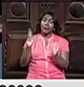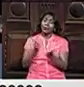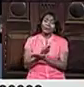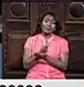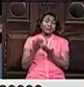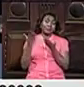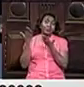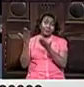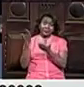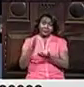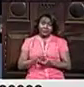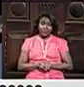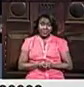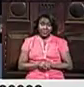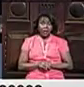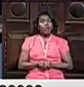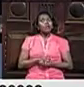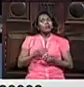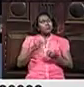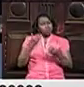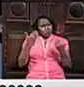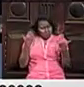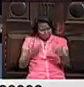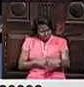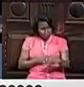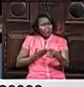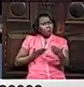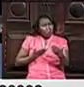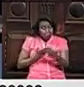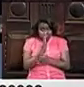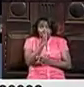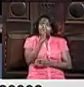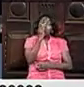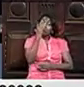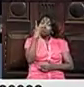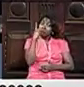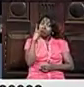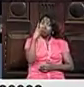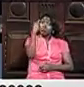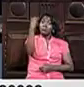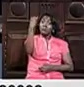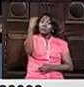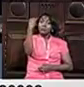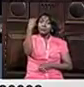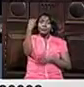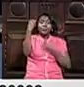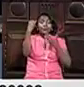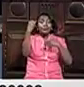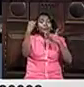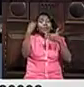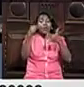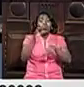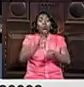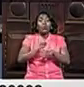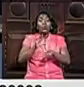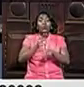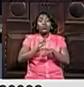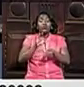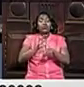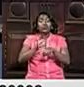situação. Fez o concurso, foi aprovado no concurso, e o curso de